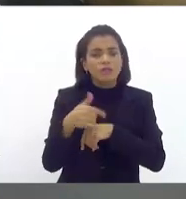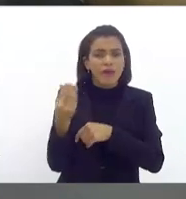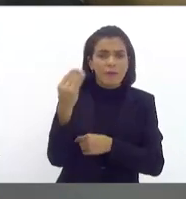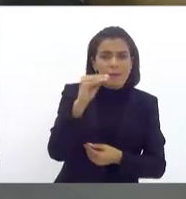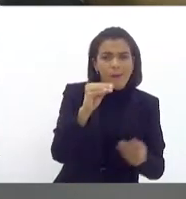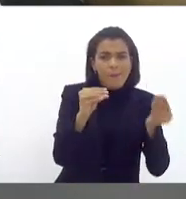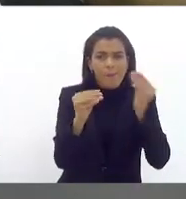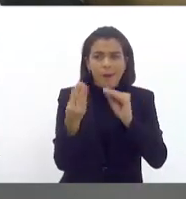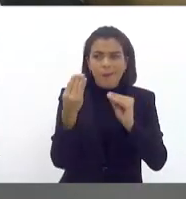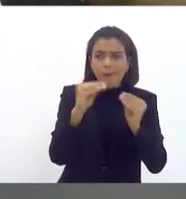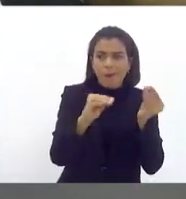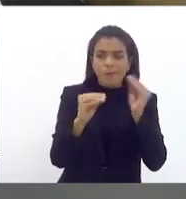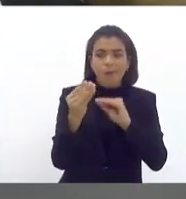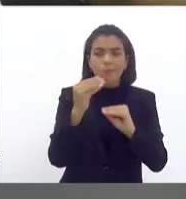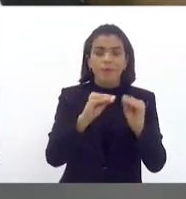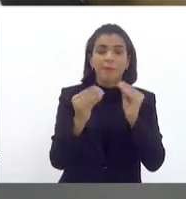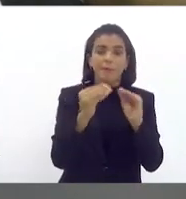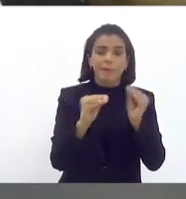nosso projeto.